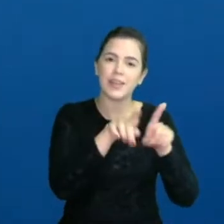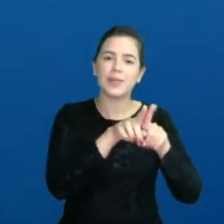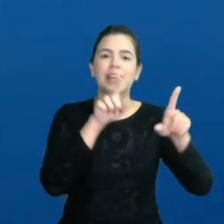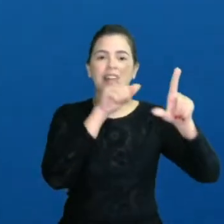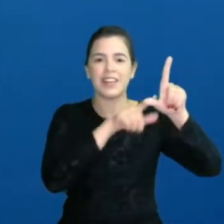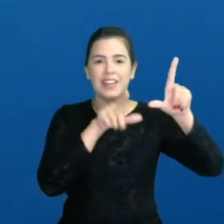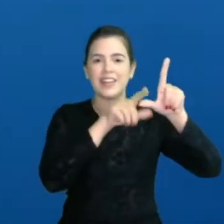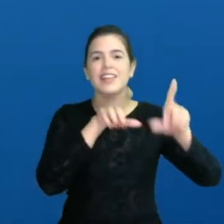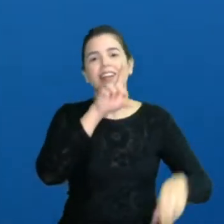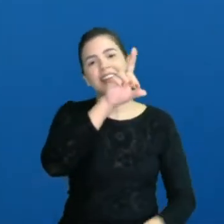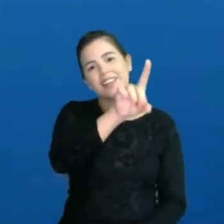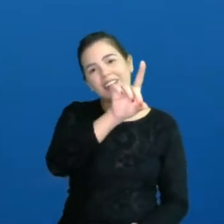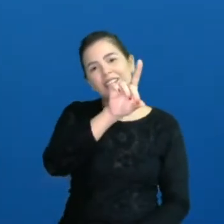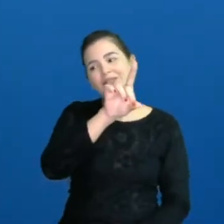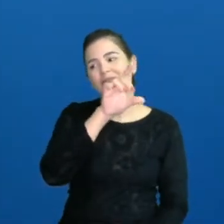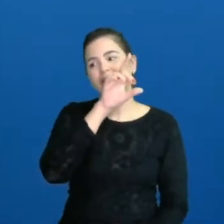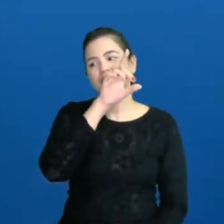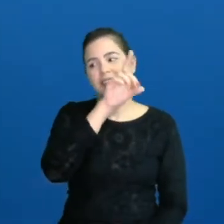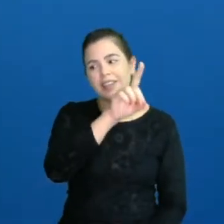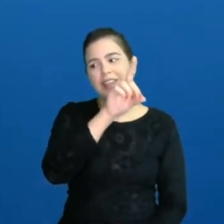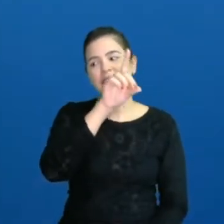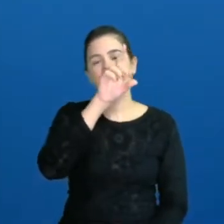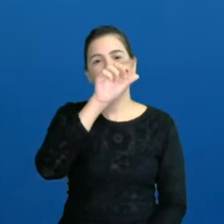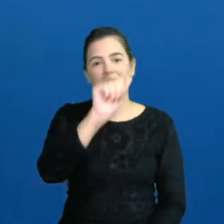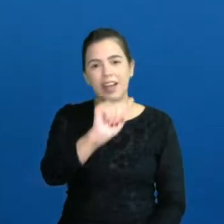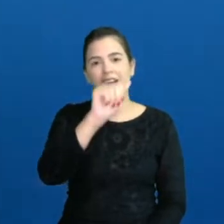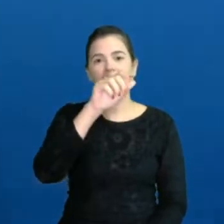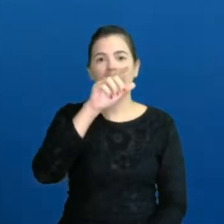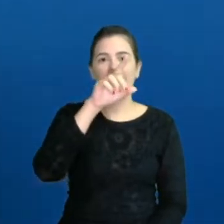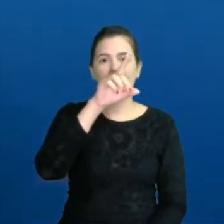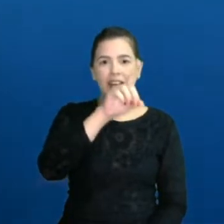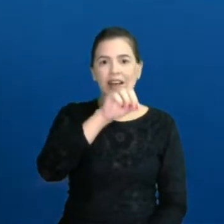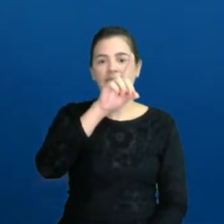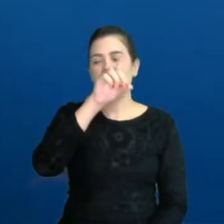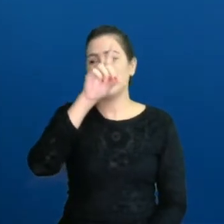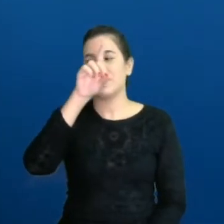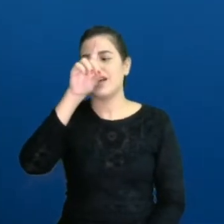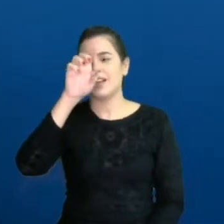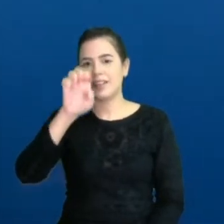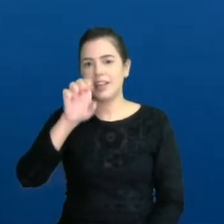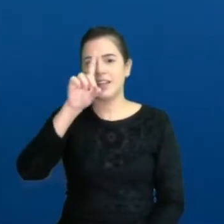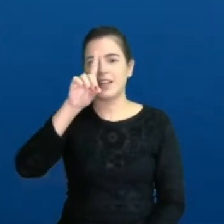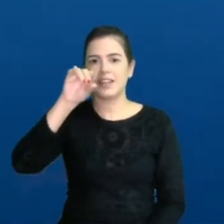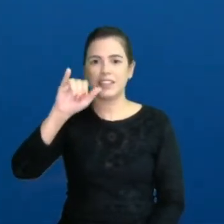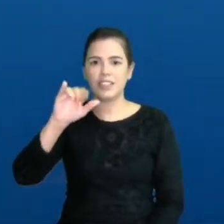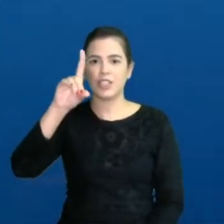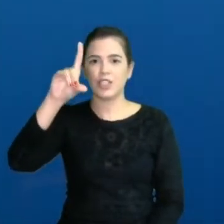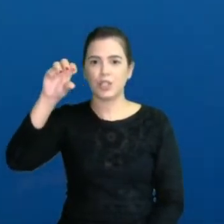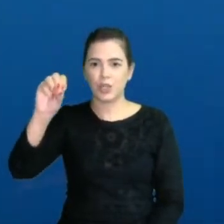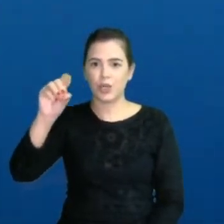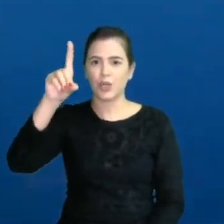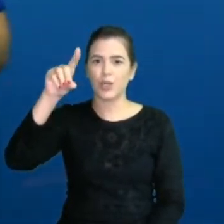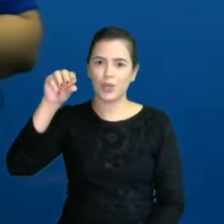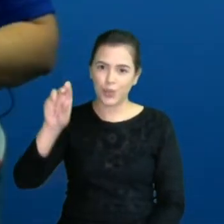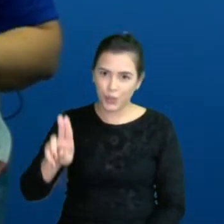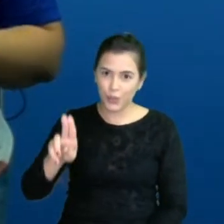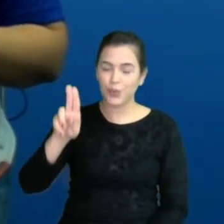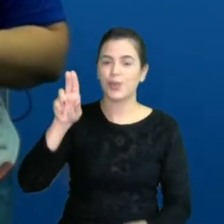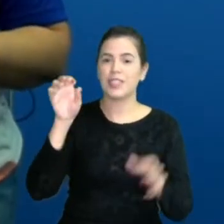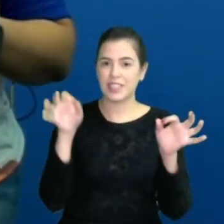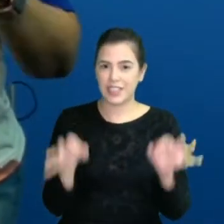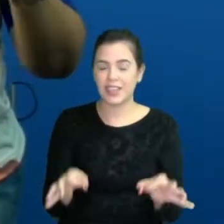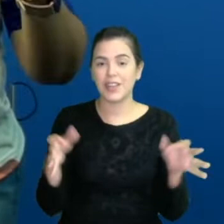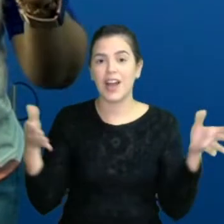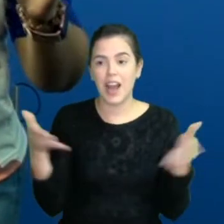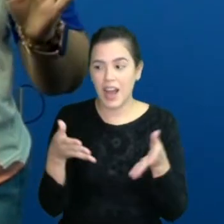ó. Da, de, di, dó, du, tá? Vamos ver agora como é que a